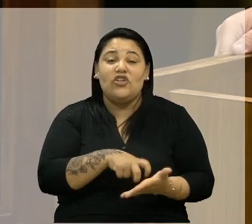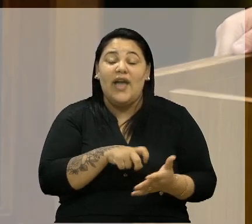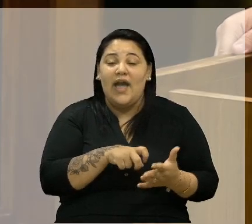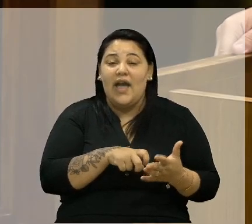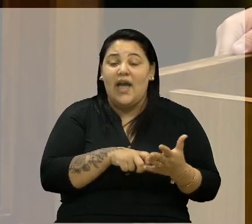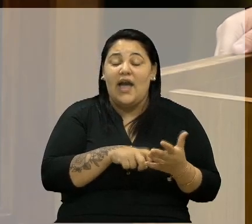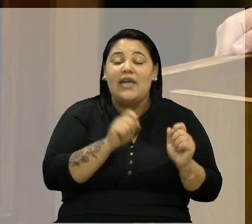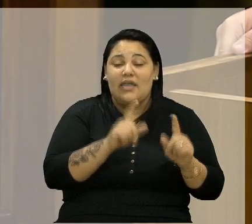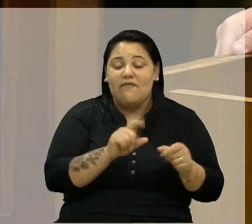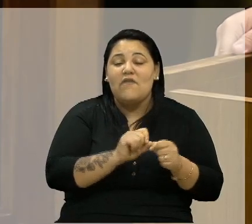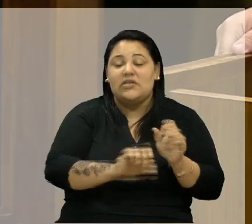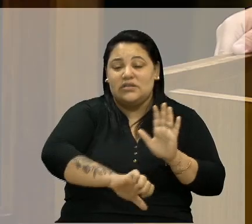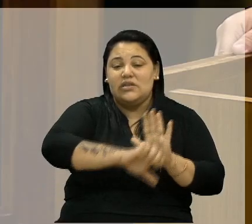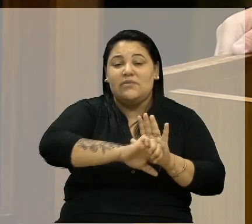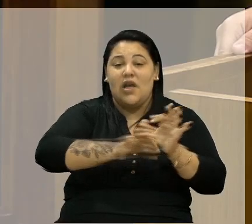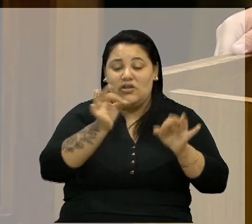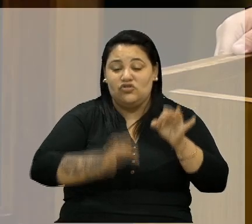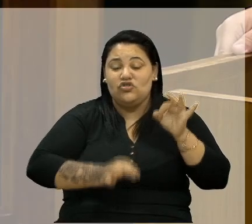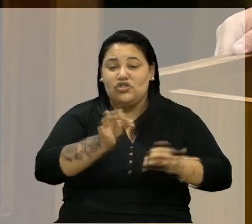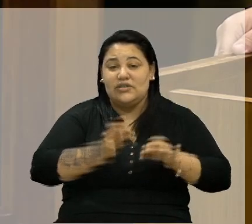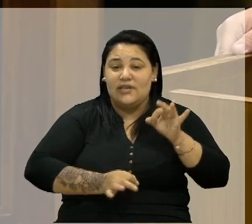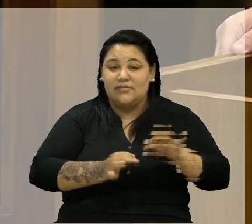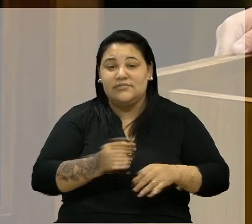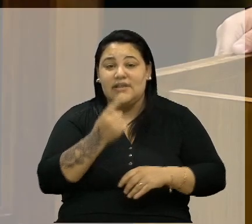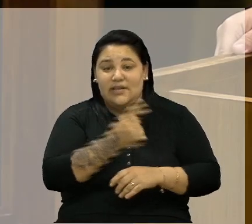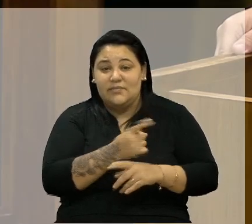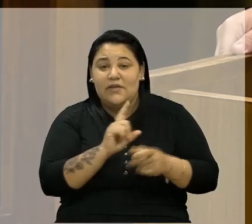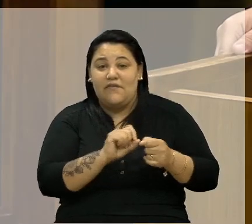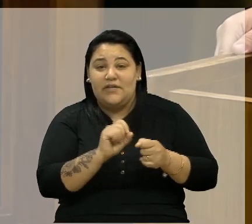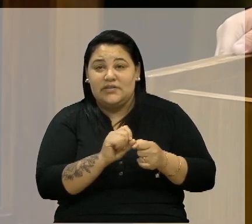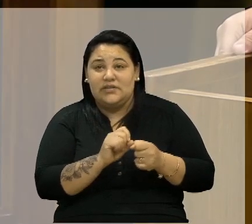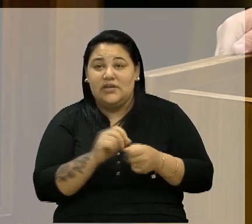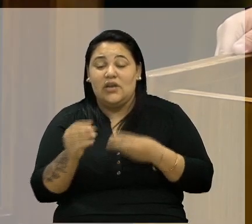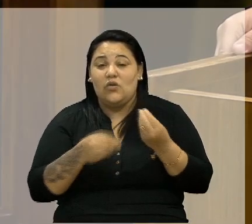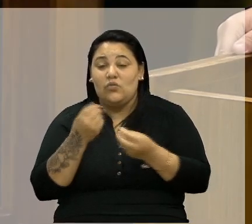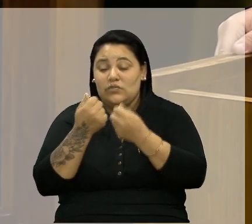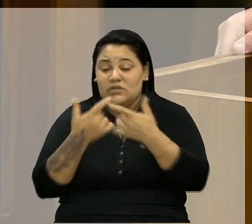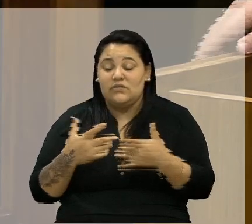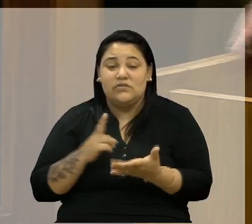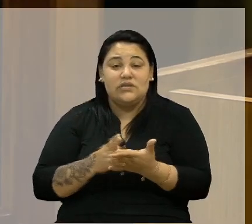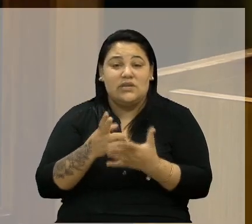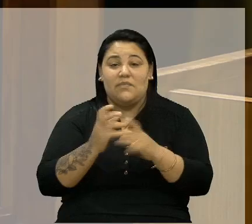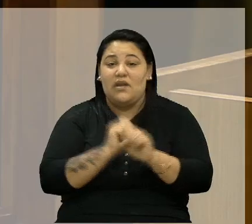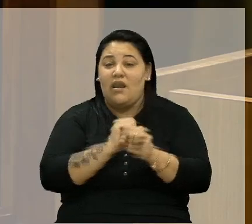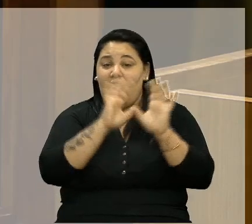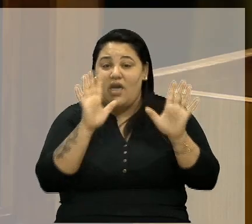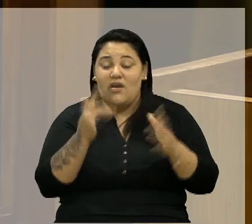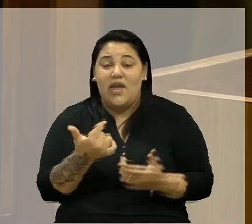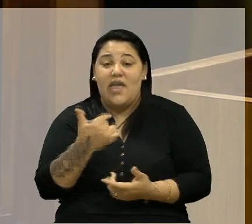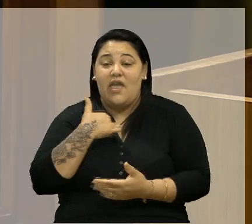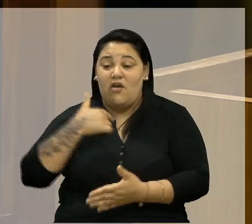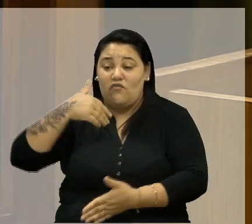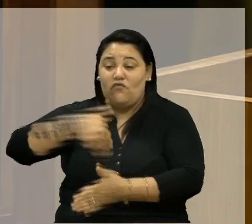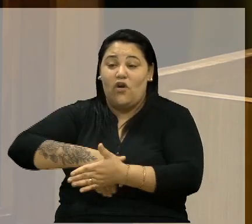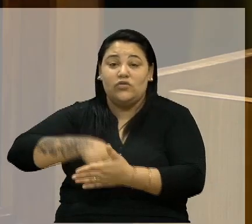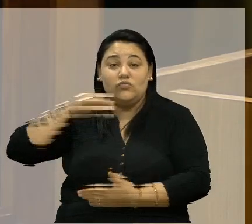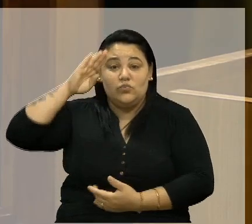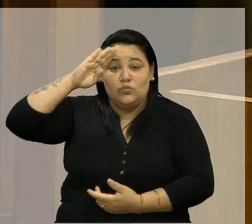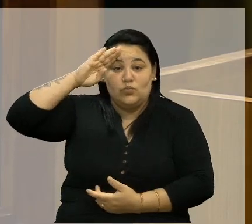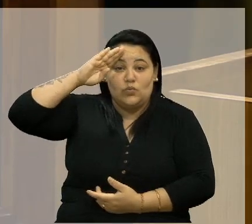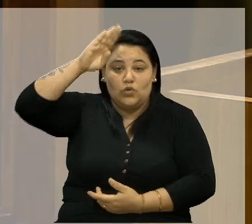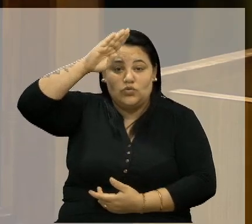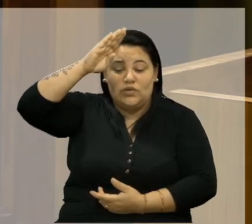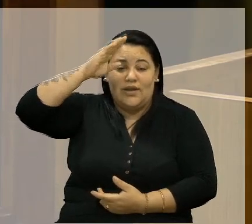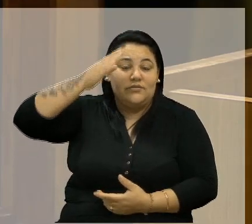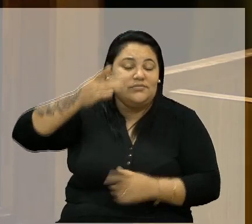algum crime. A justiça está ali à disposição. E como eu gosto sempre de deixar claro, eu voto no Bolsonaro, não tem